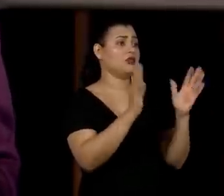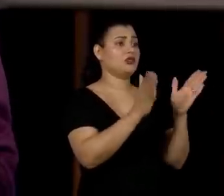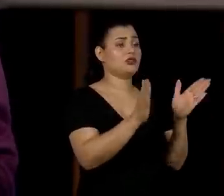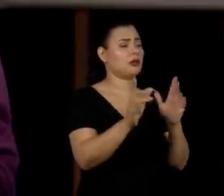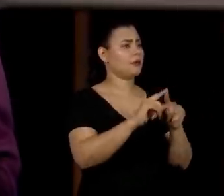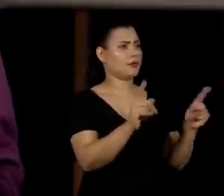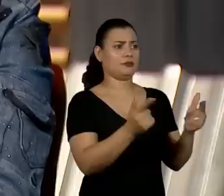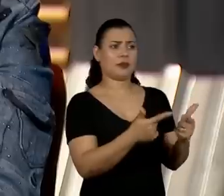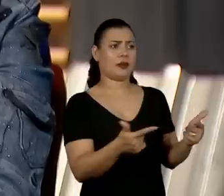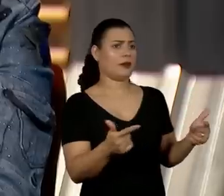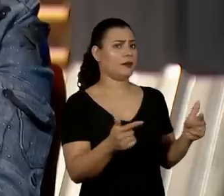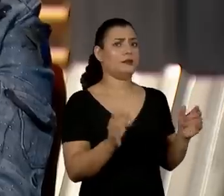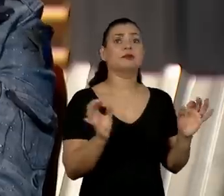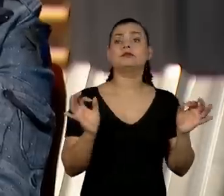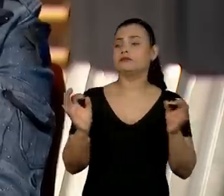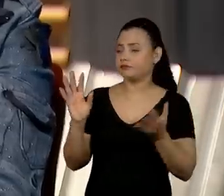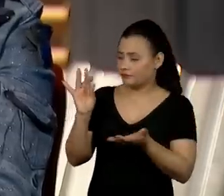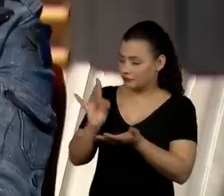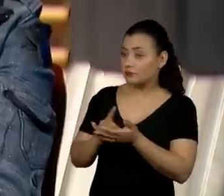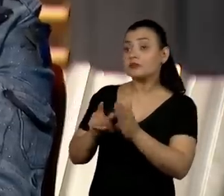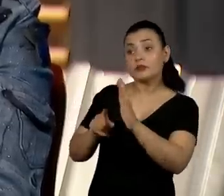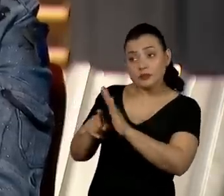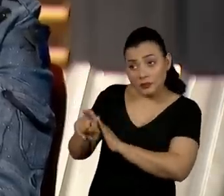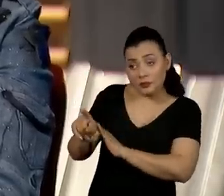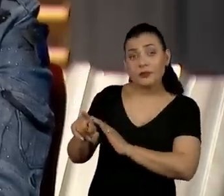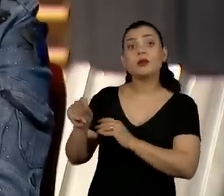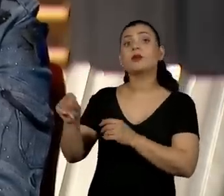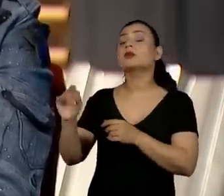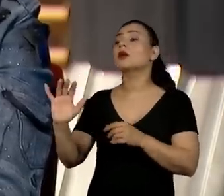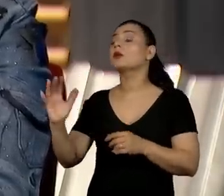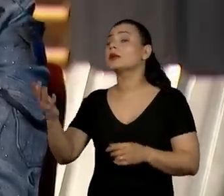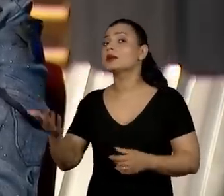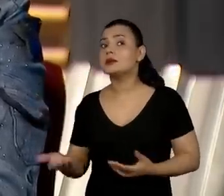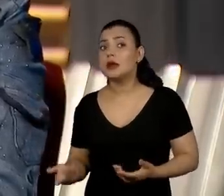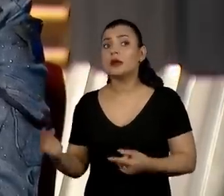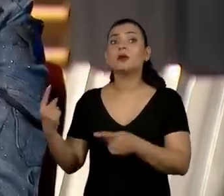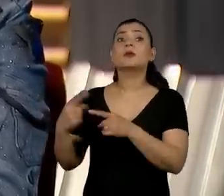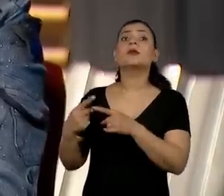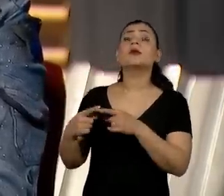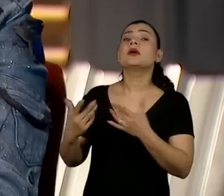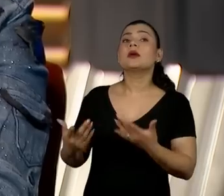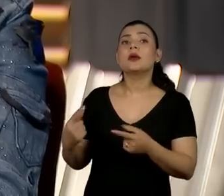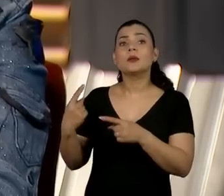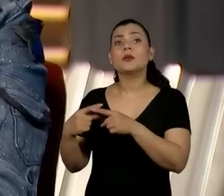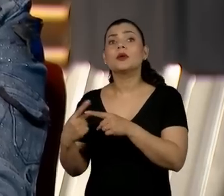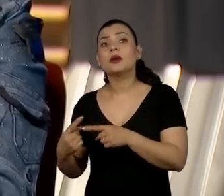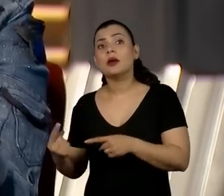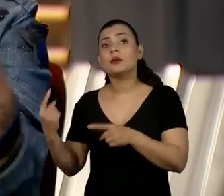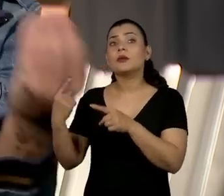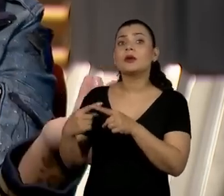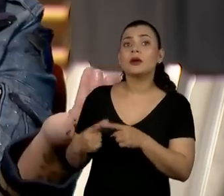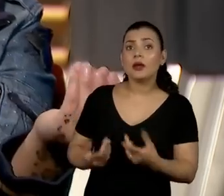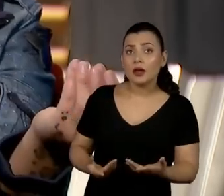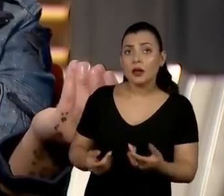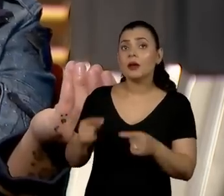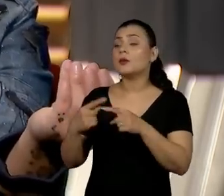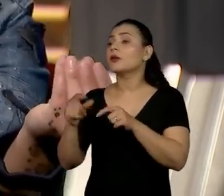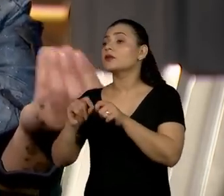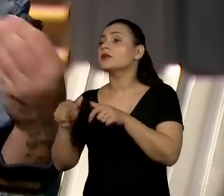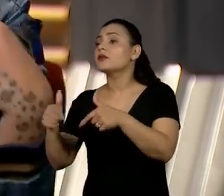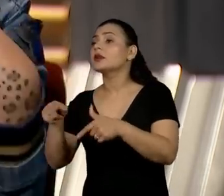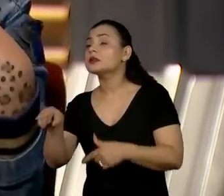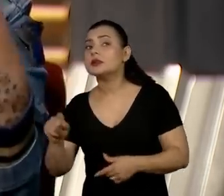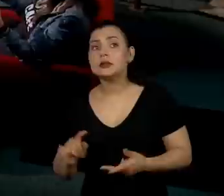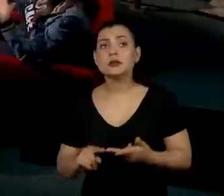falado e não tá nada então pergunta o que que tá acontecendo porque que tá isso tá acontecendo porque que você fez